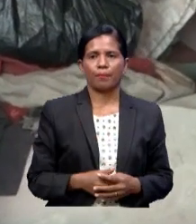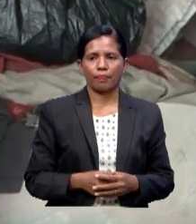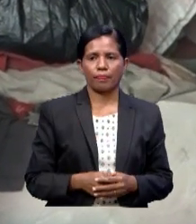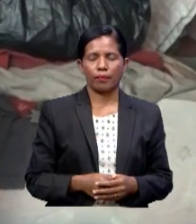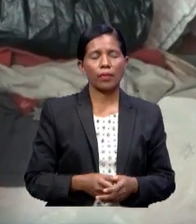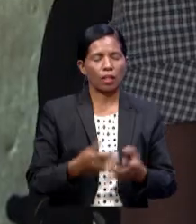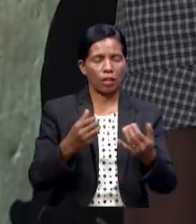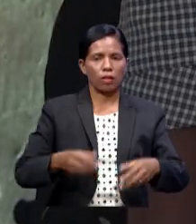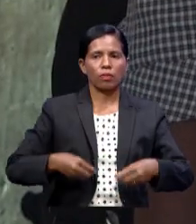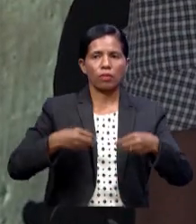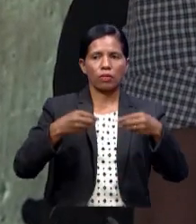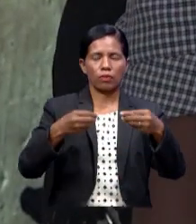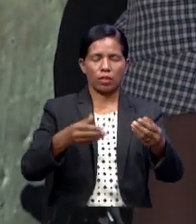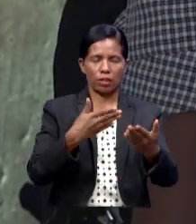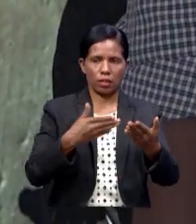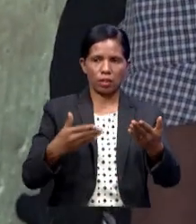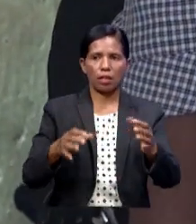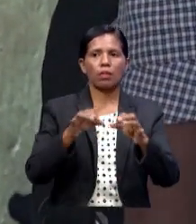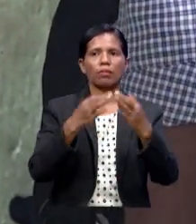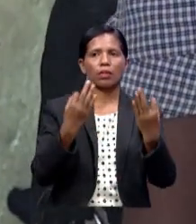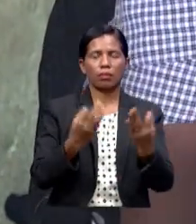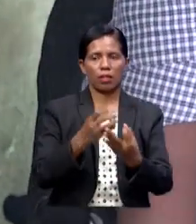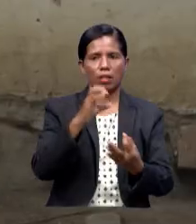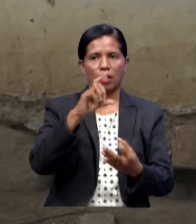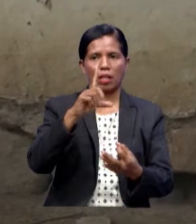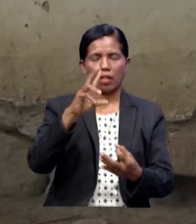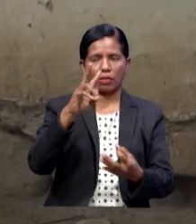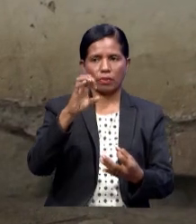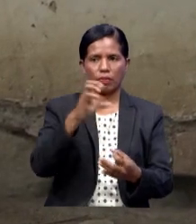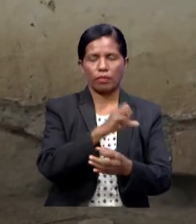Nemos, entrega necessidade básica para a família Elvis de Oliveira,